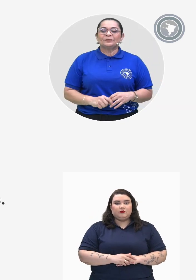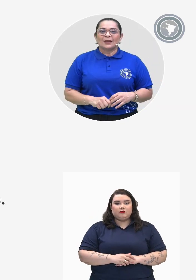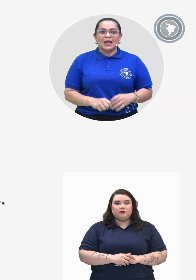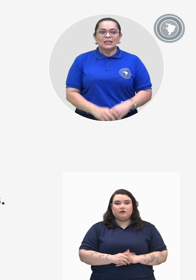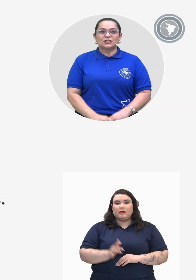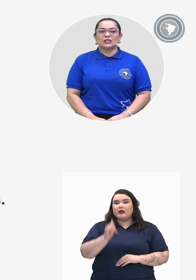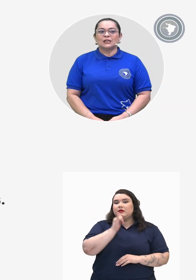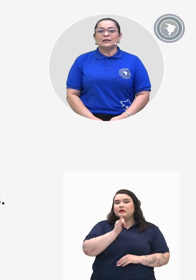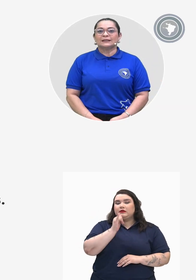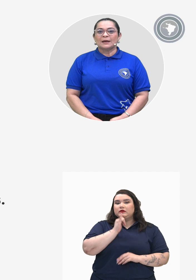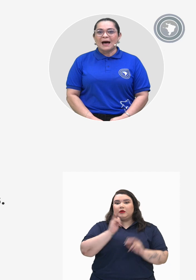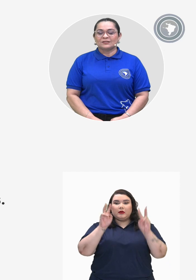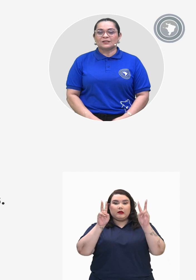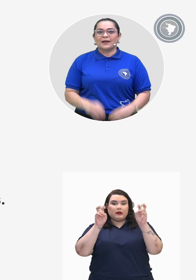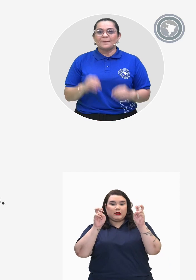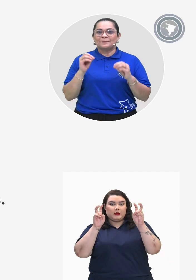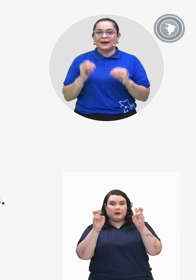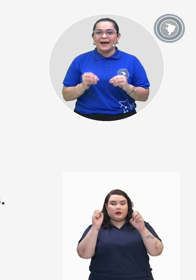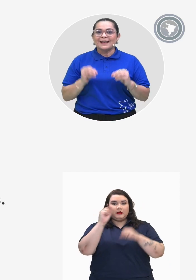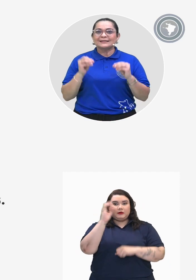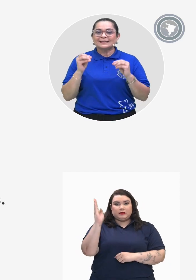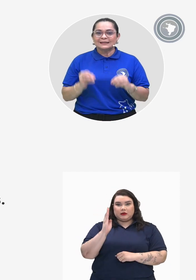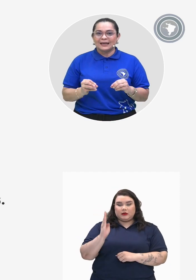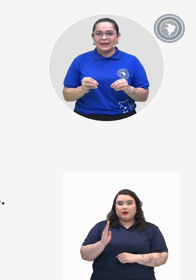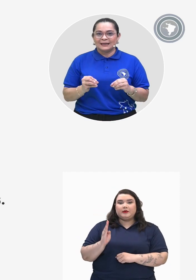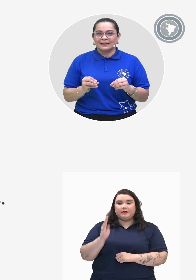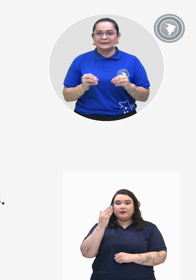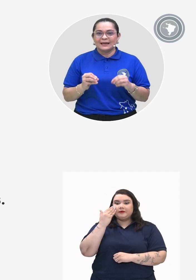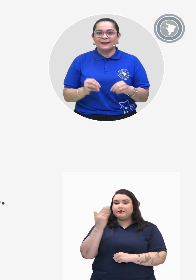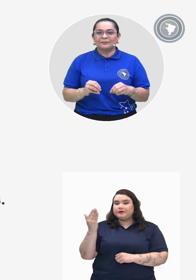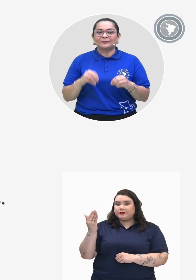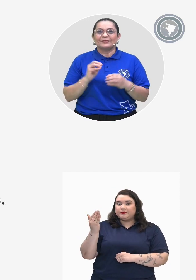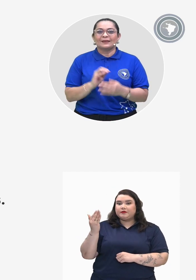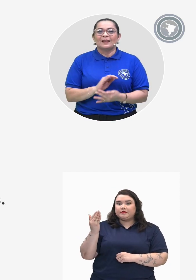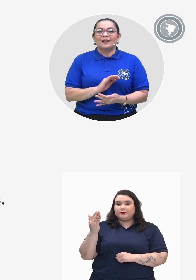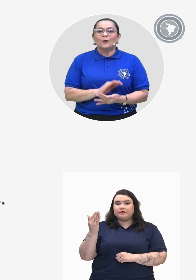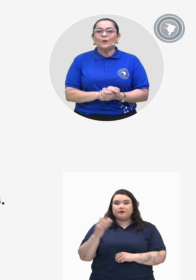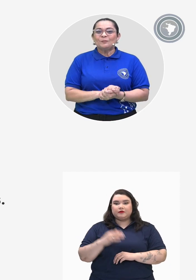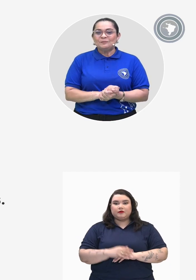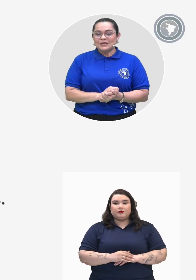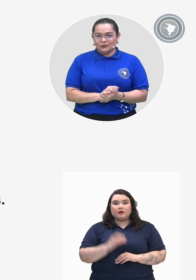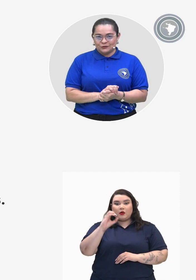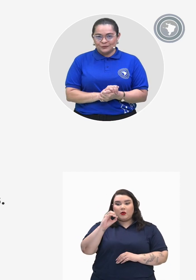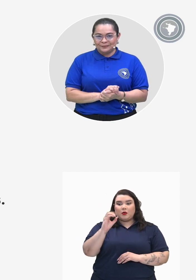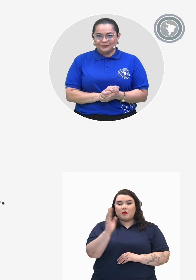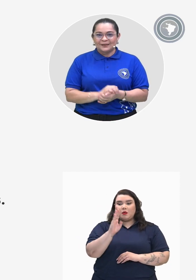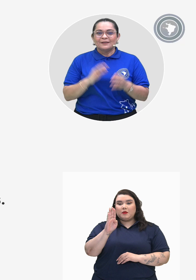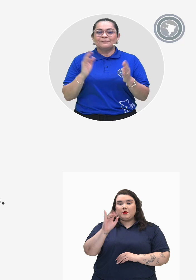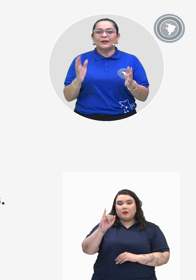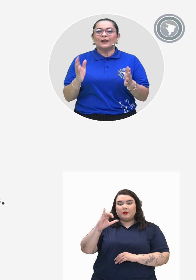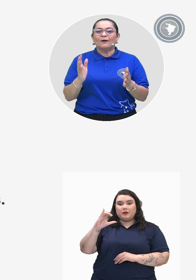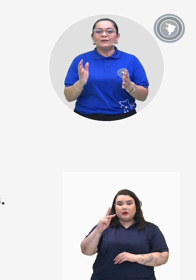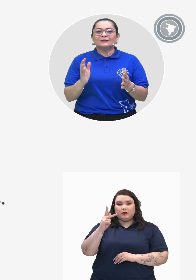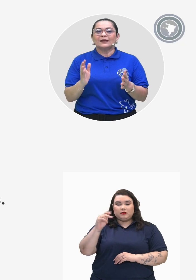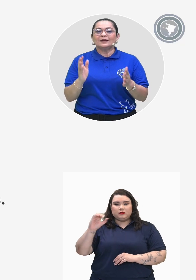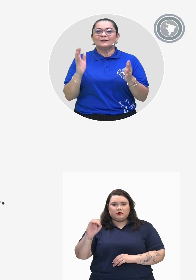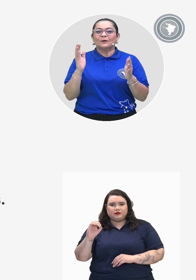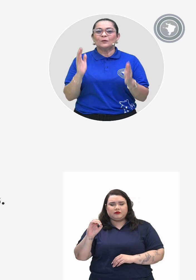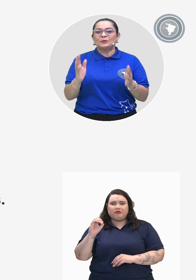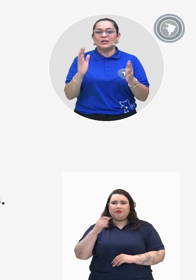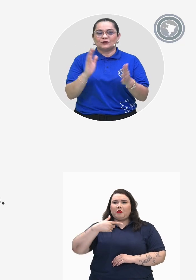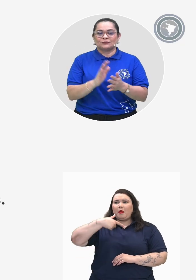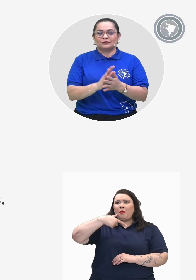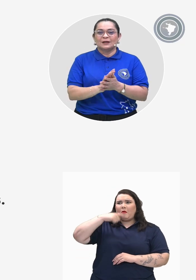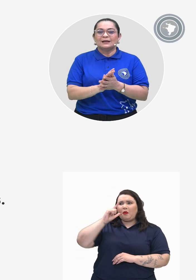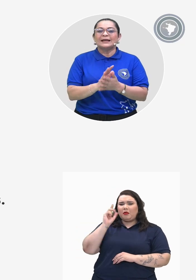exemplo de temática brasileira, né? O bicho. Vi ontem